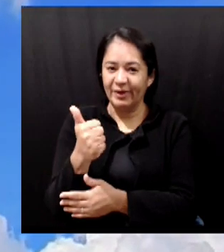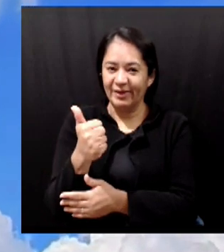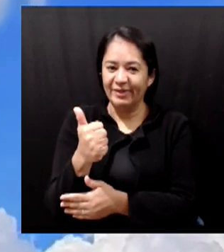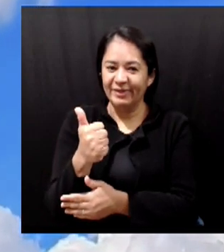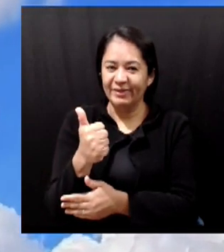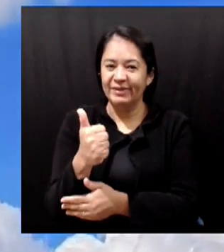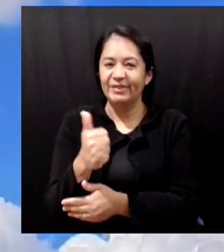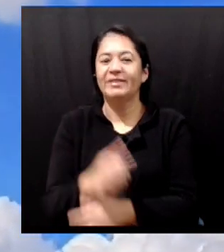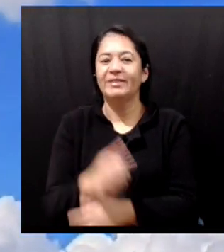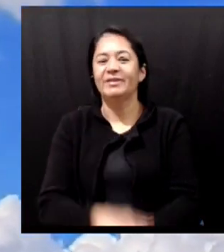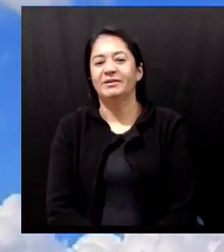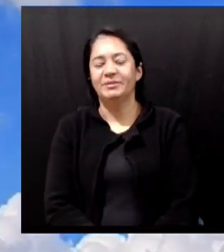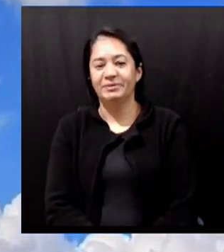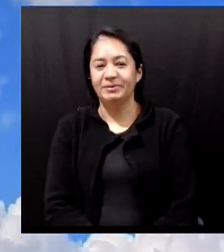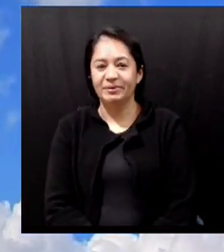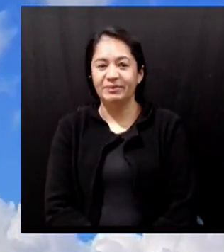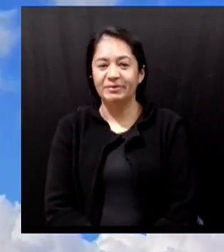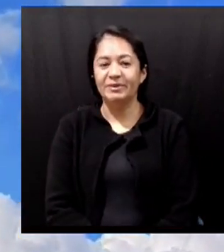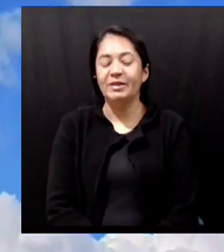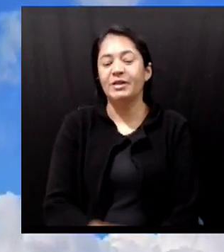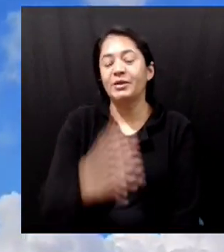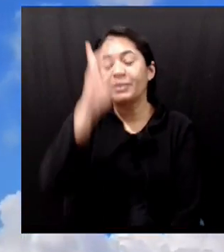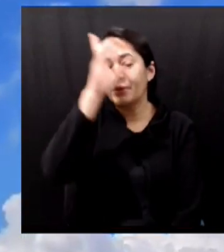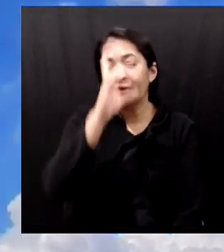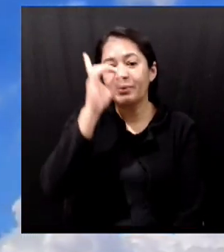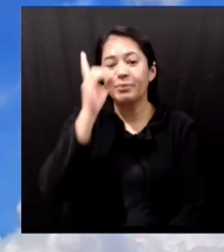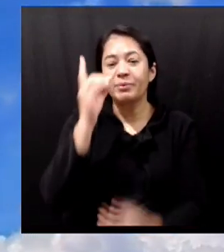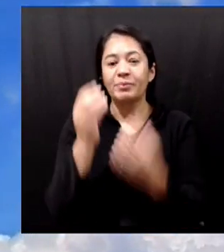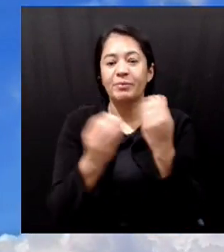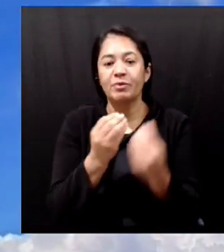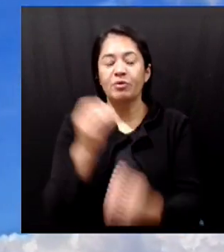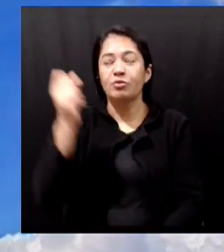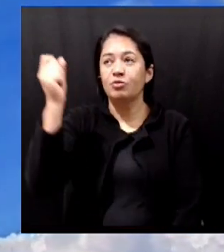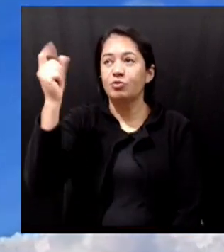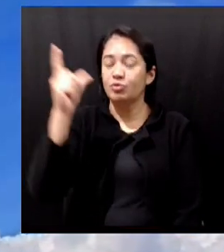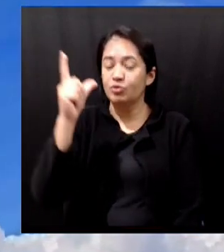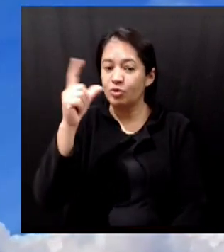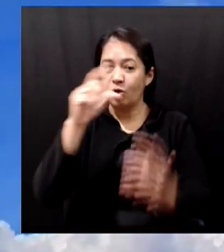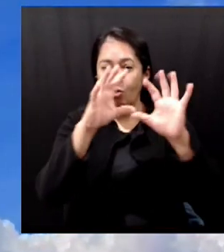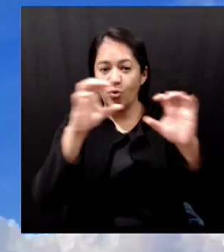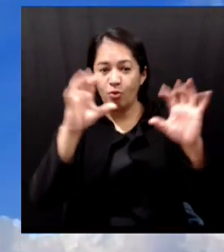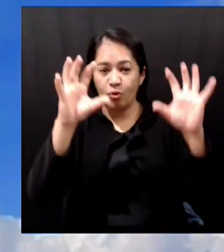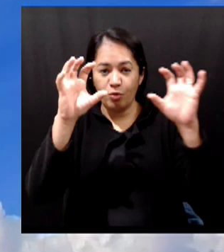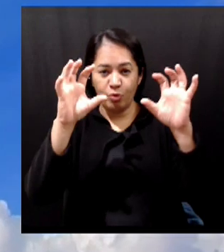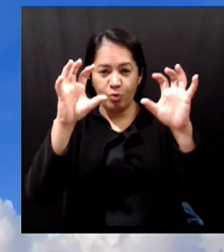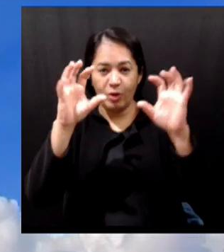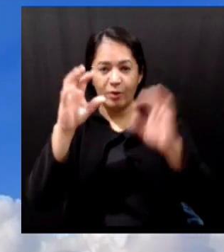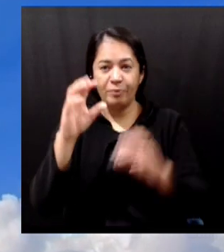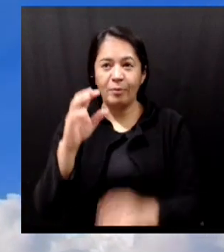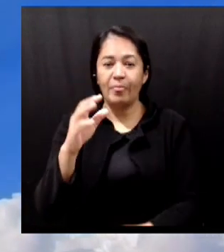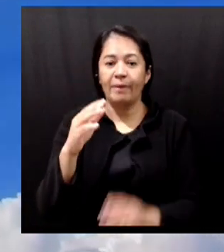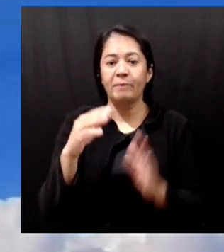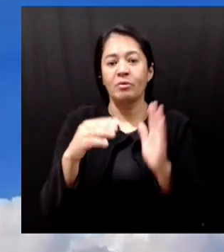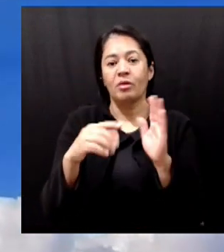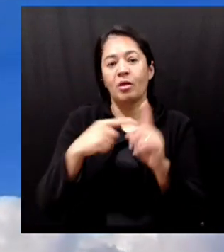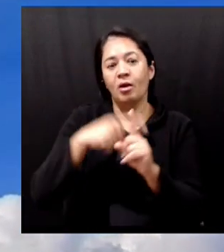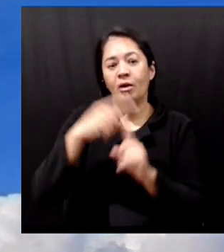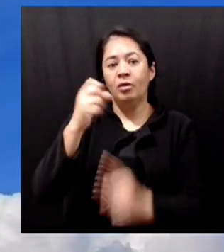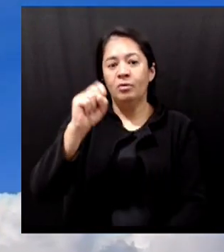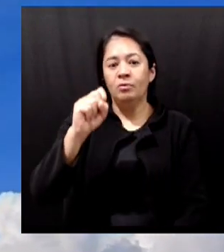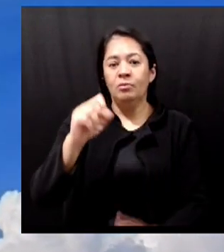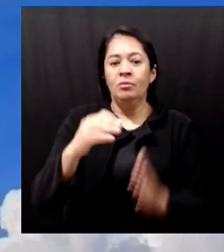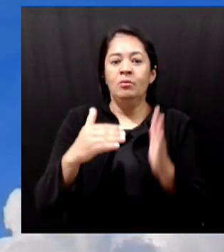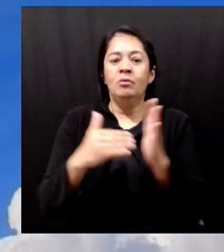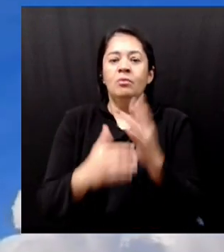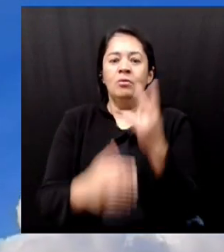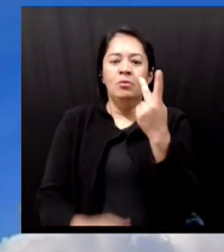né? E domingo, como é que fica? Sol entre nuvens, clima agradável, mínima 8, máxima 21.